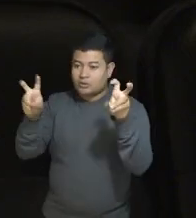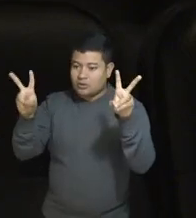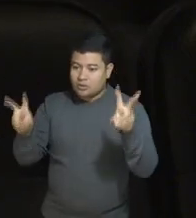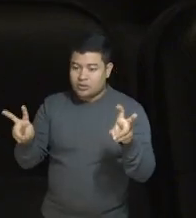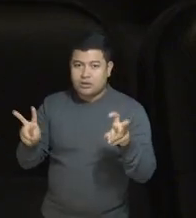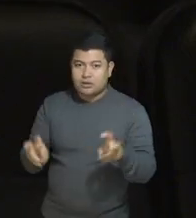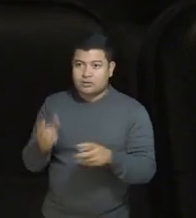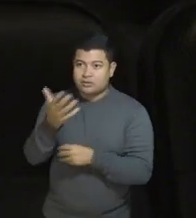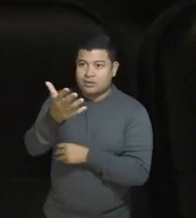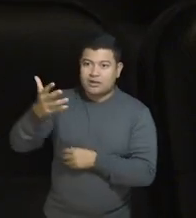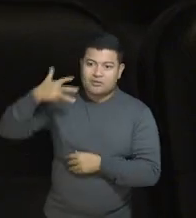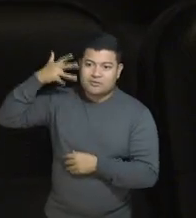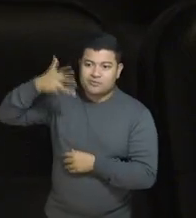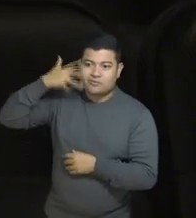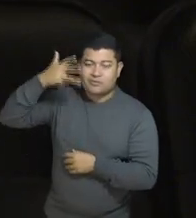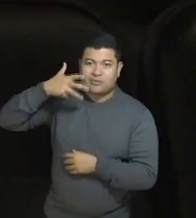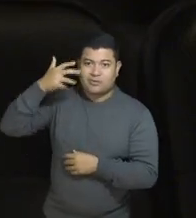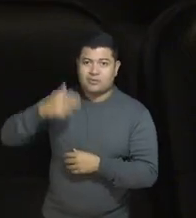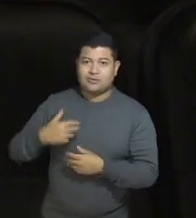esses palestrantes que nós tivemos hoje.